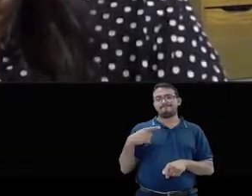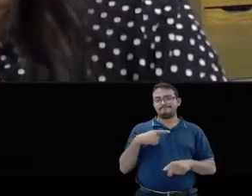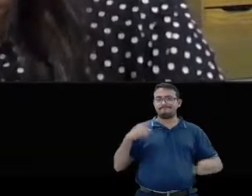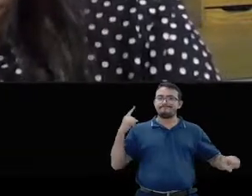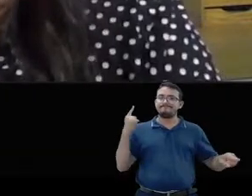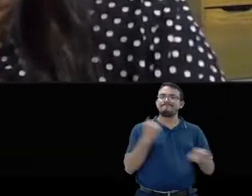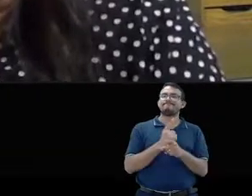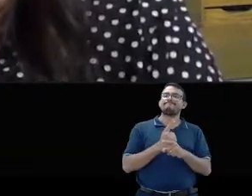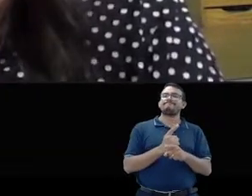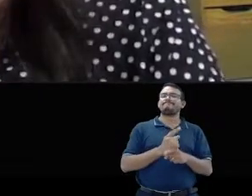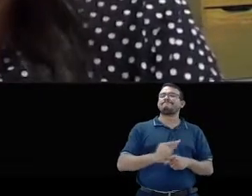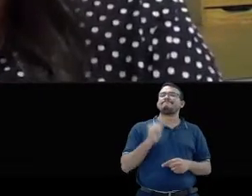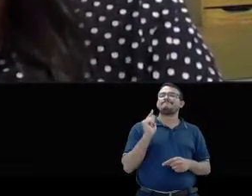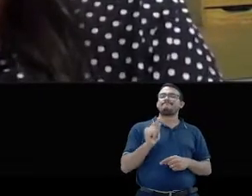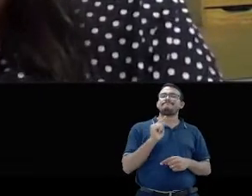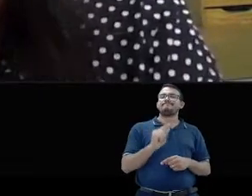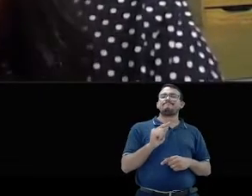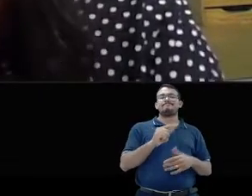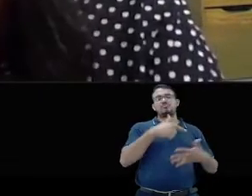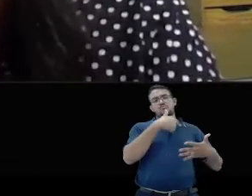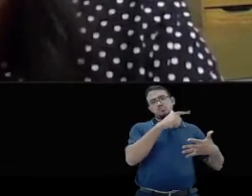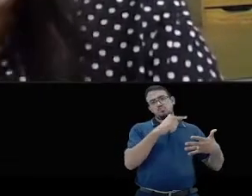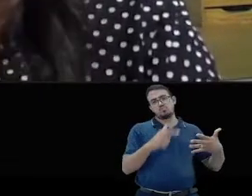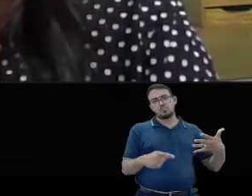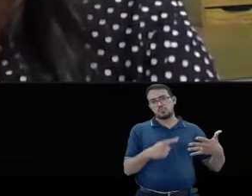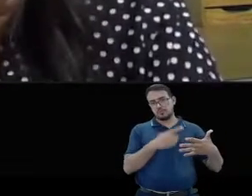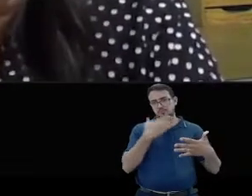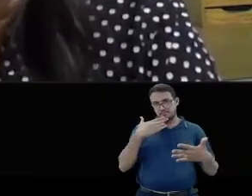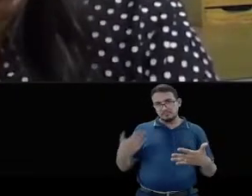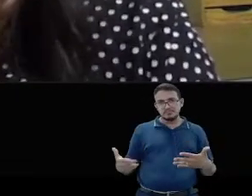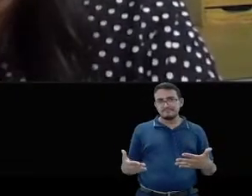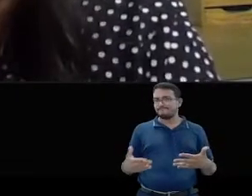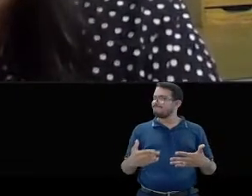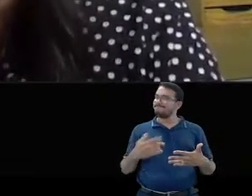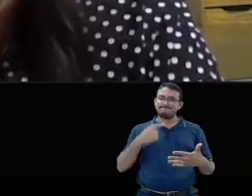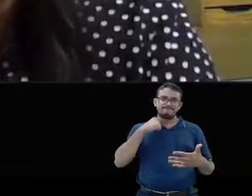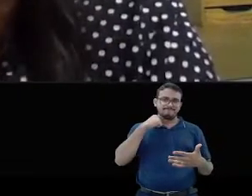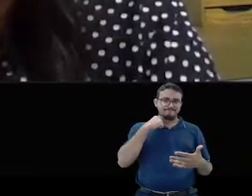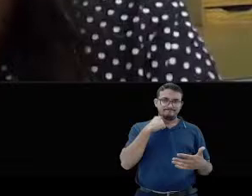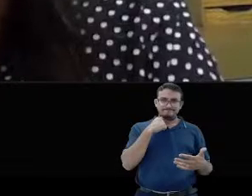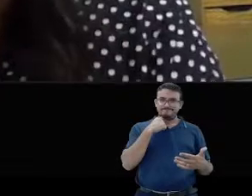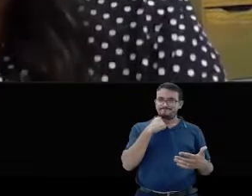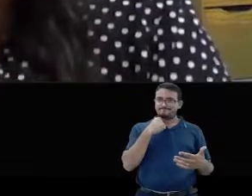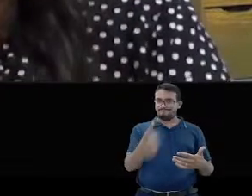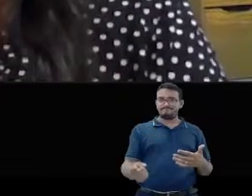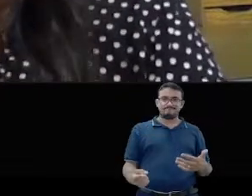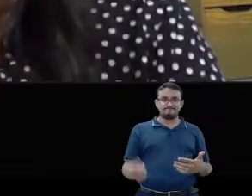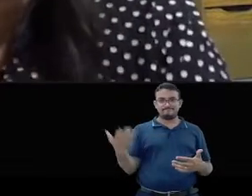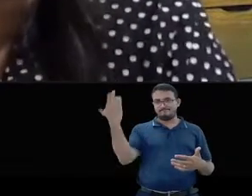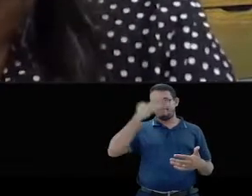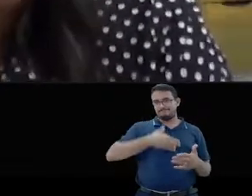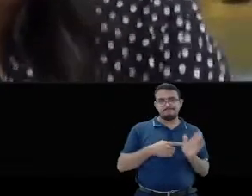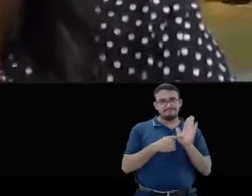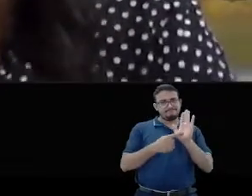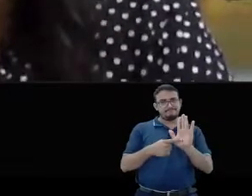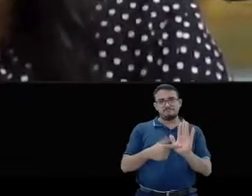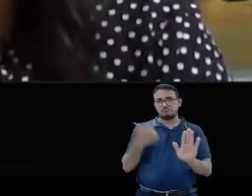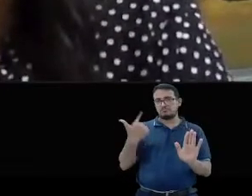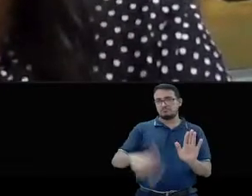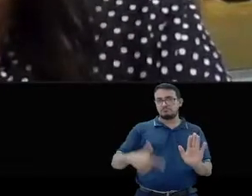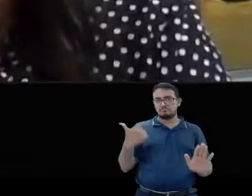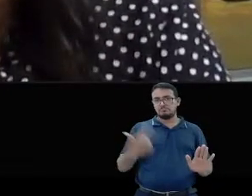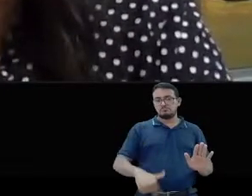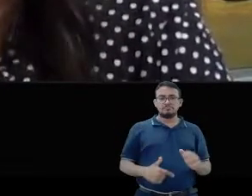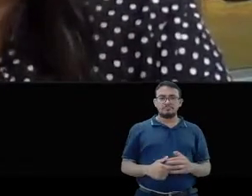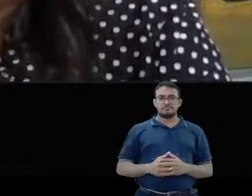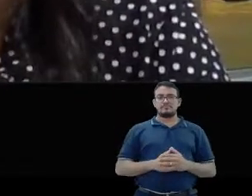para com os demais pedidos, porque com relação a eles também não houve comprovação. Nesse sentido,